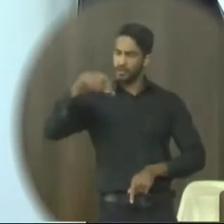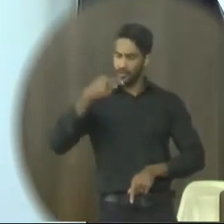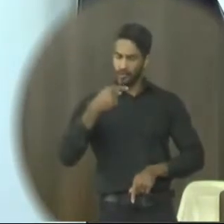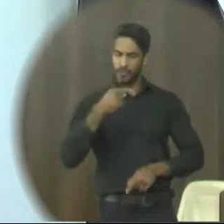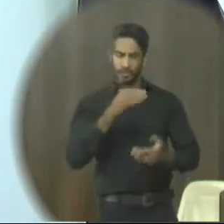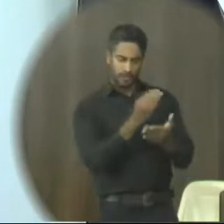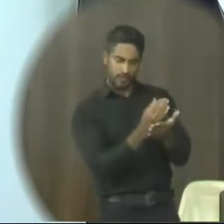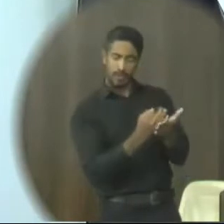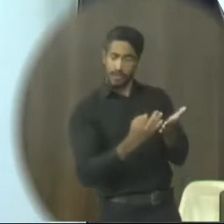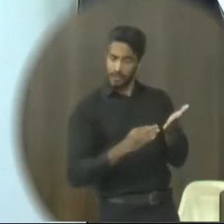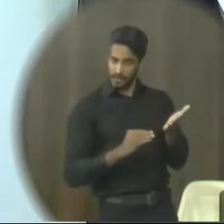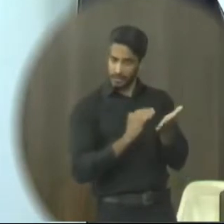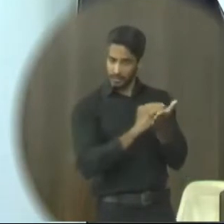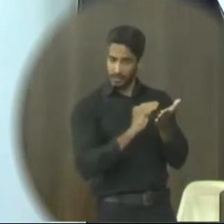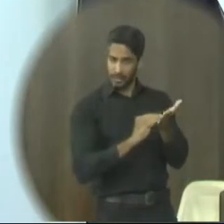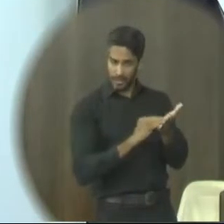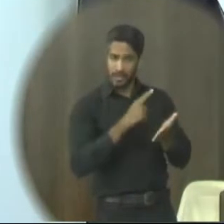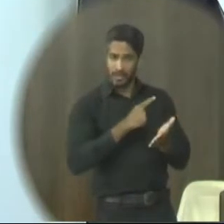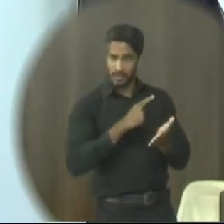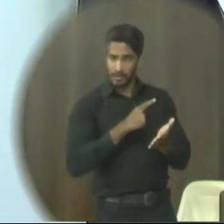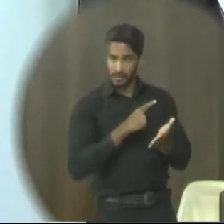verifique-se a lista dos comparecimentos,